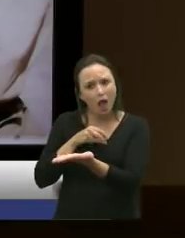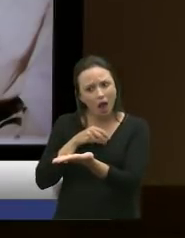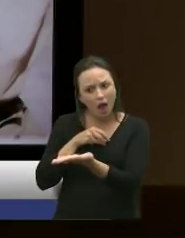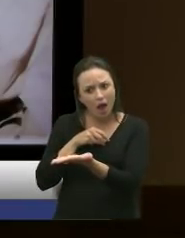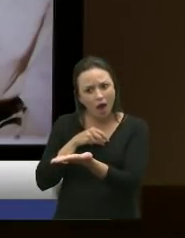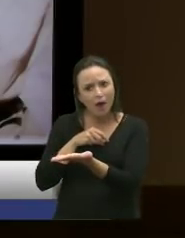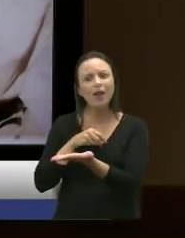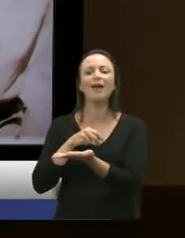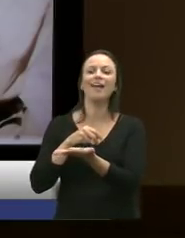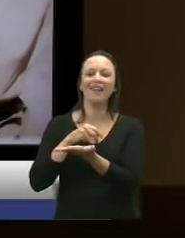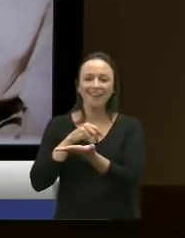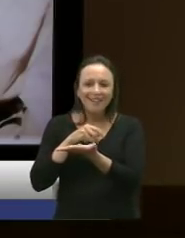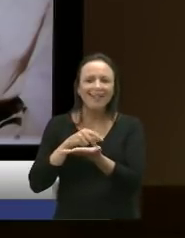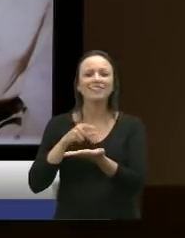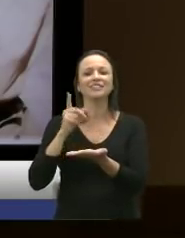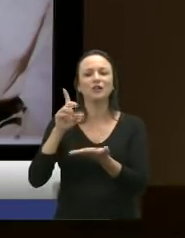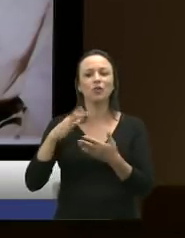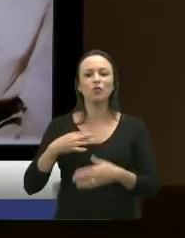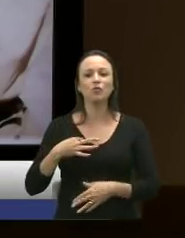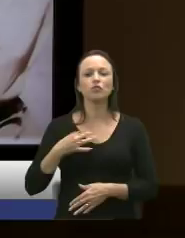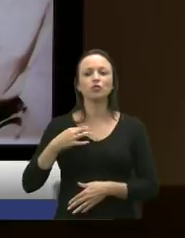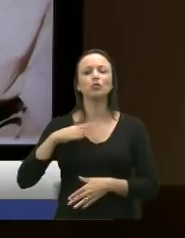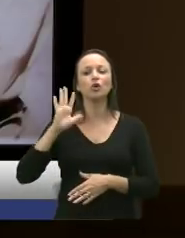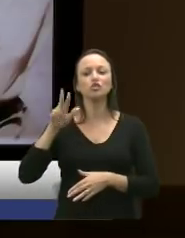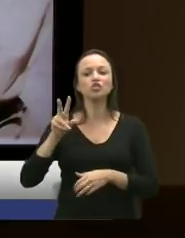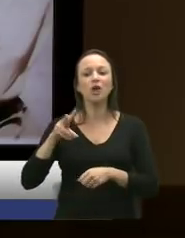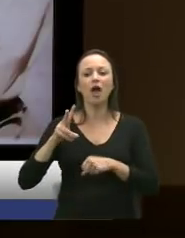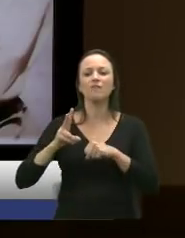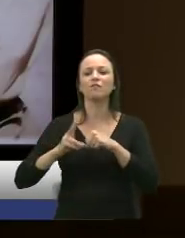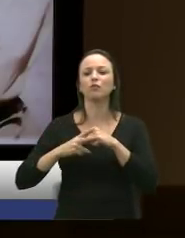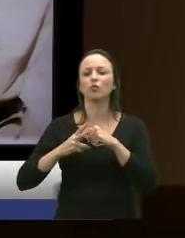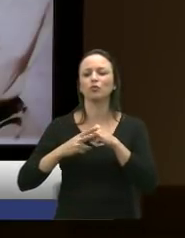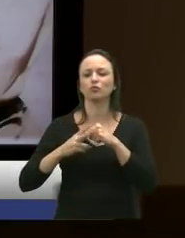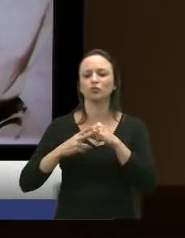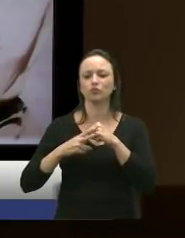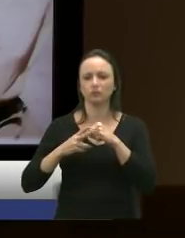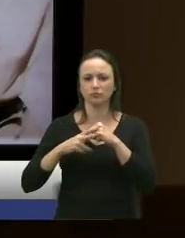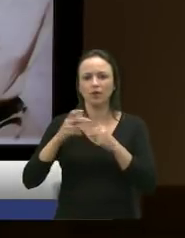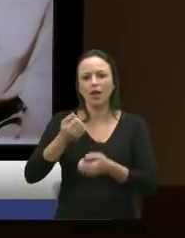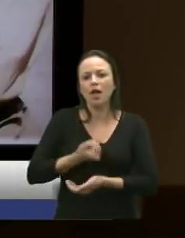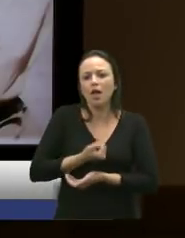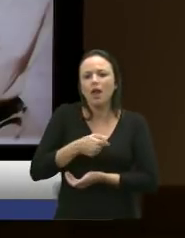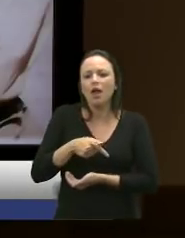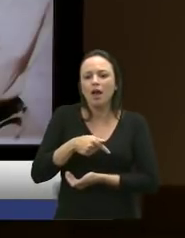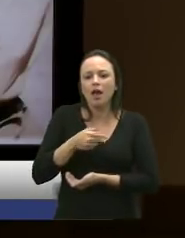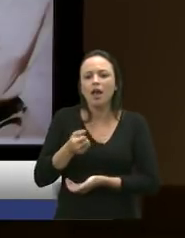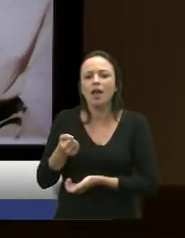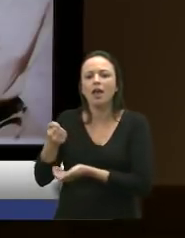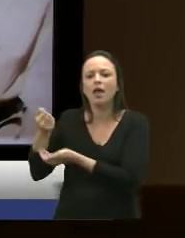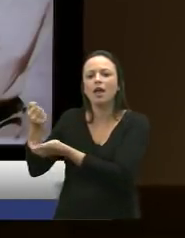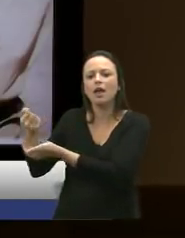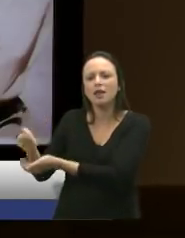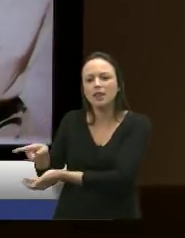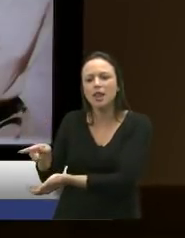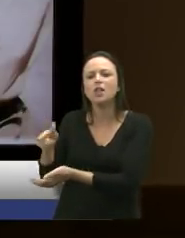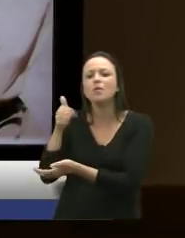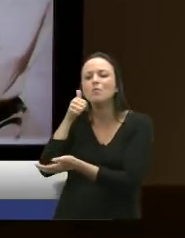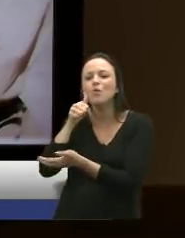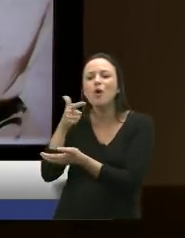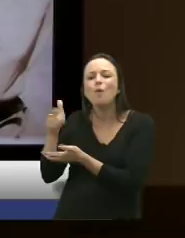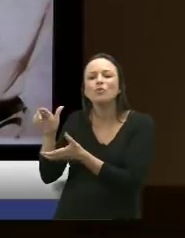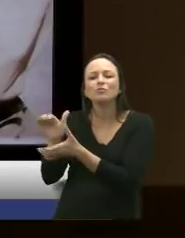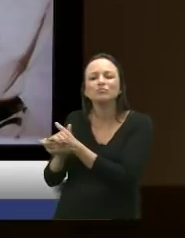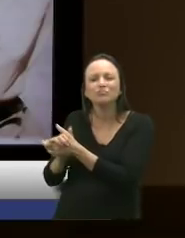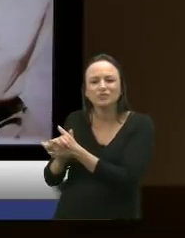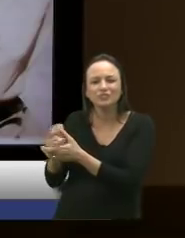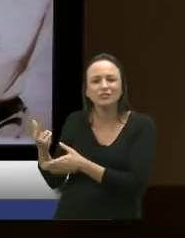O voluntário já era viúvo. Vai deixar o filhinho com a madrasta, por quem tinha muita consideração,